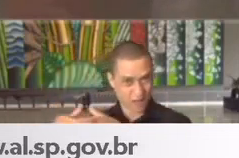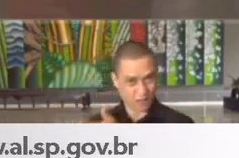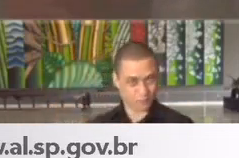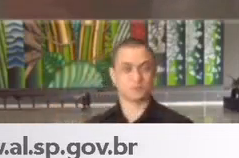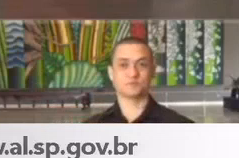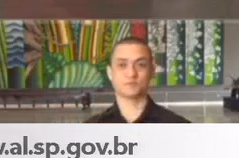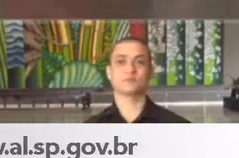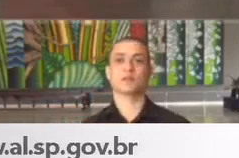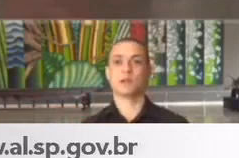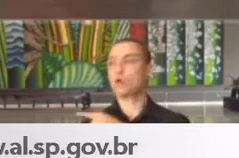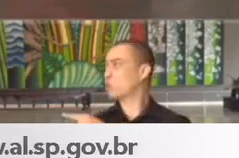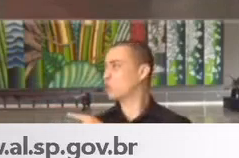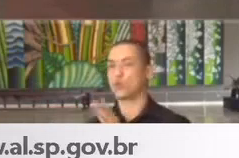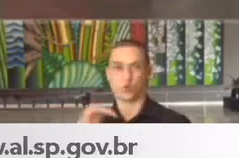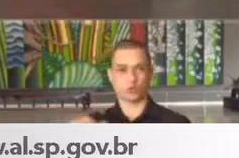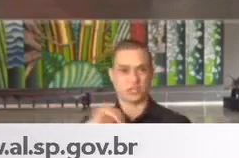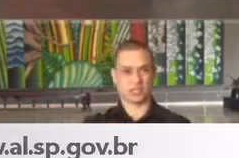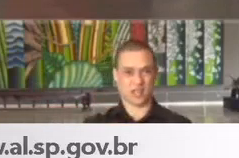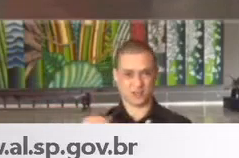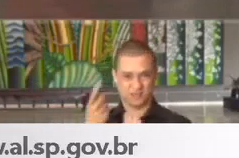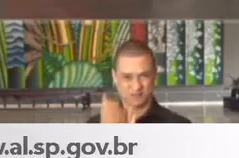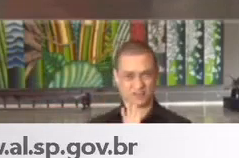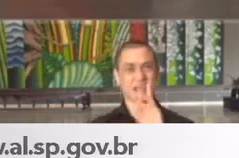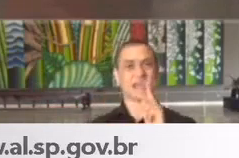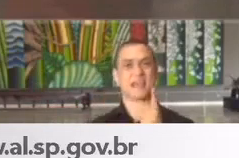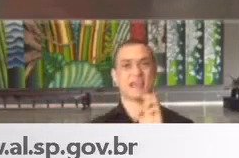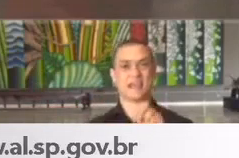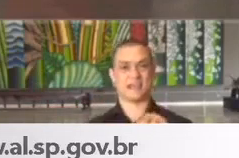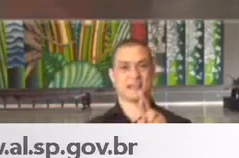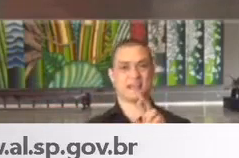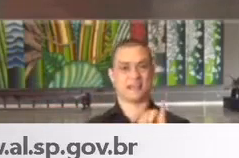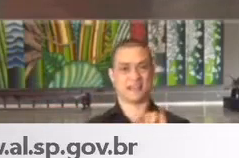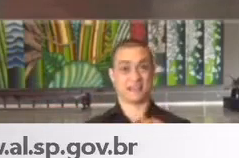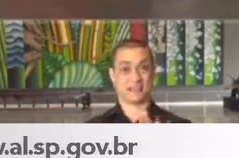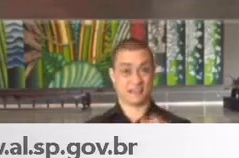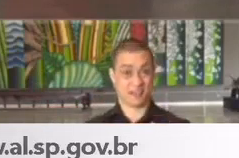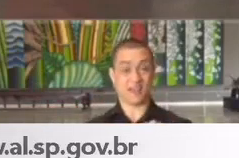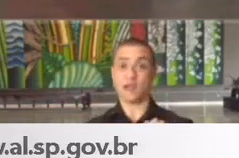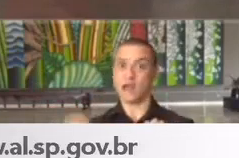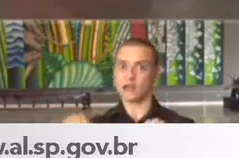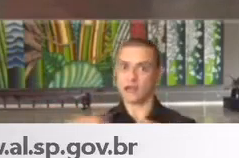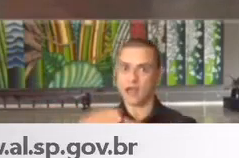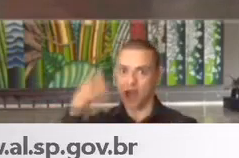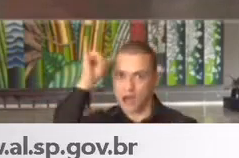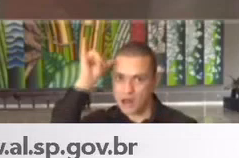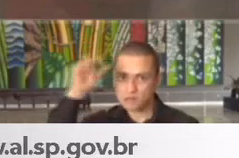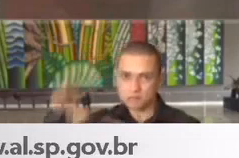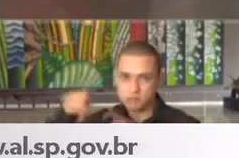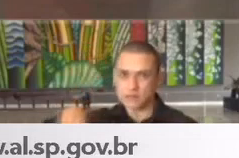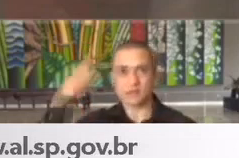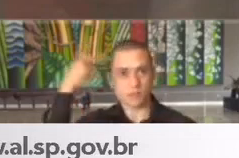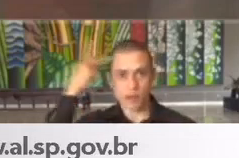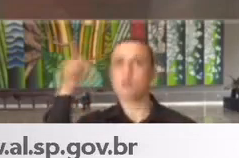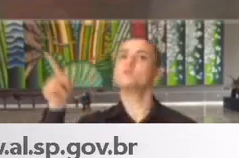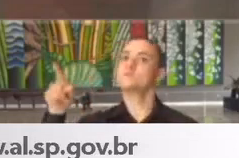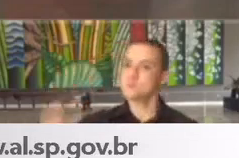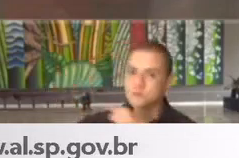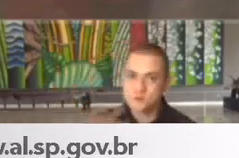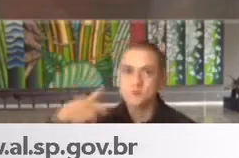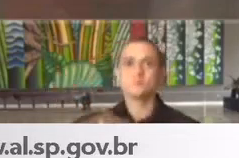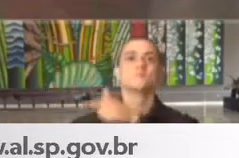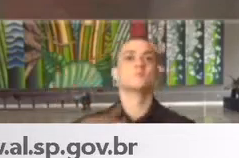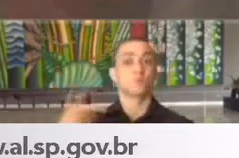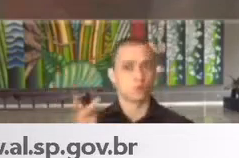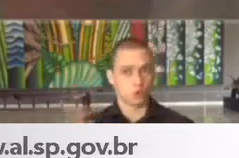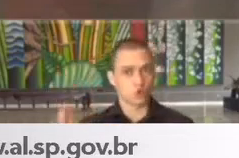Henrique Meirelles, ao setor do agro. A agroindústria aqui de São Paulo tem sido resiliente e toda a cadeia de produção está funcionando